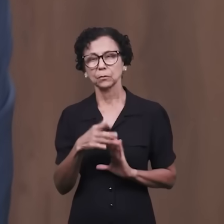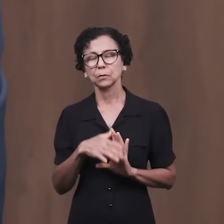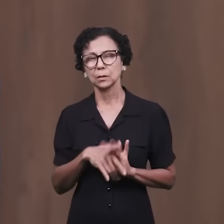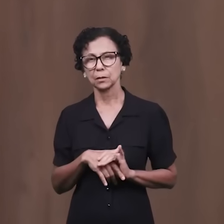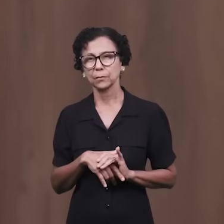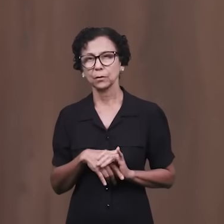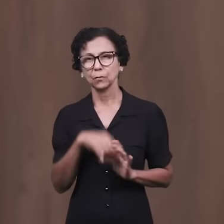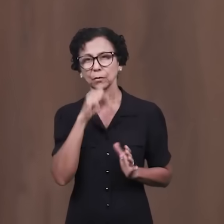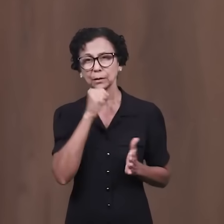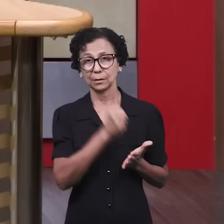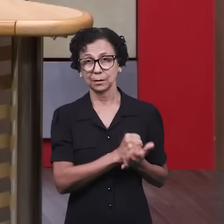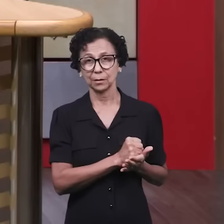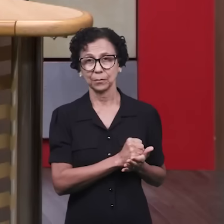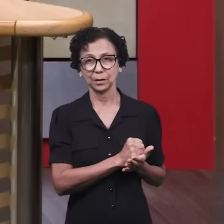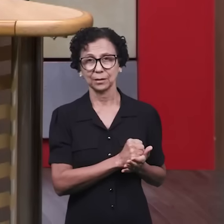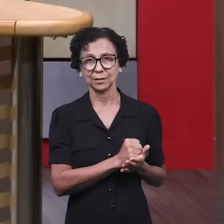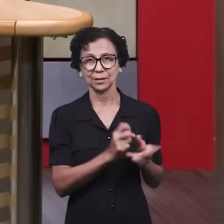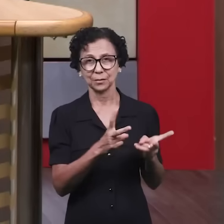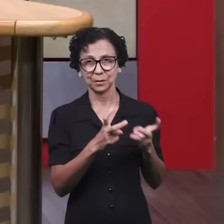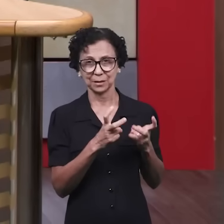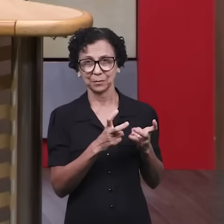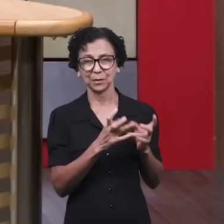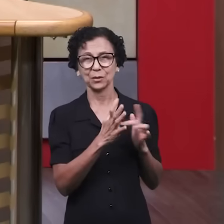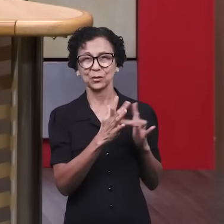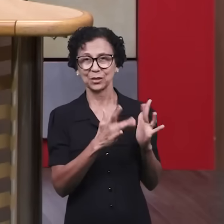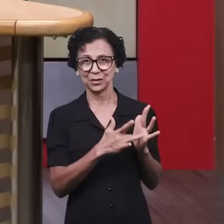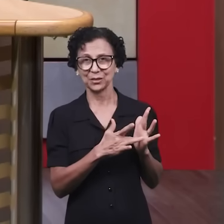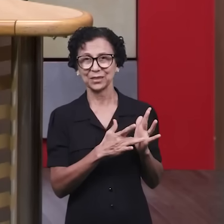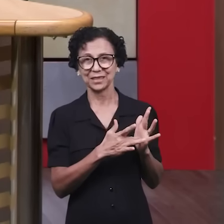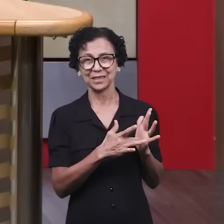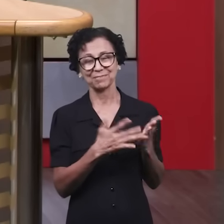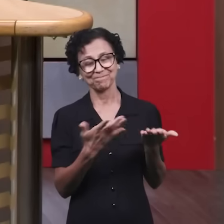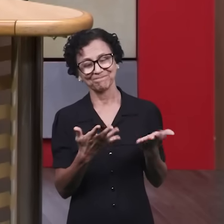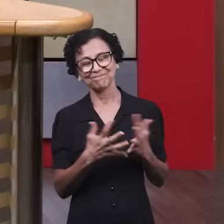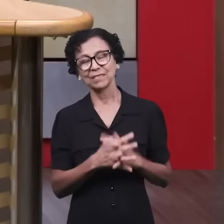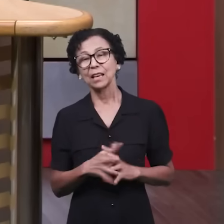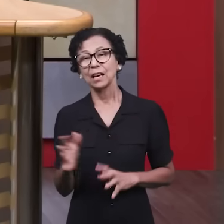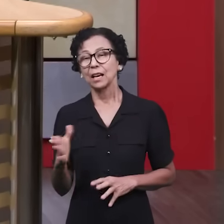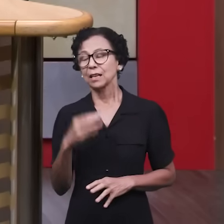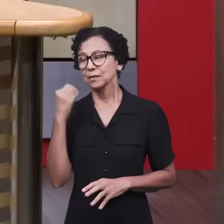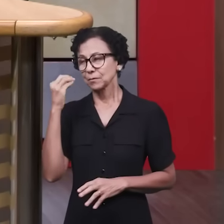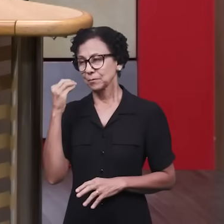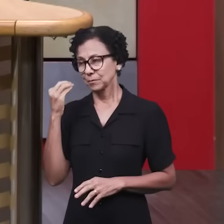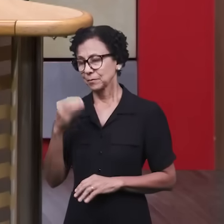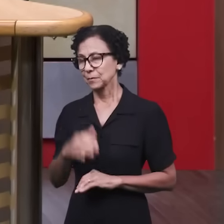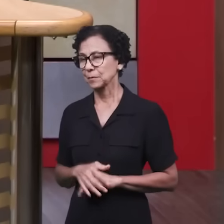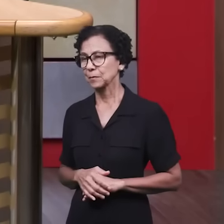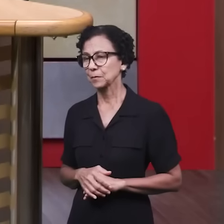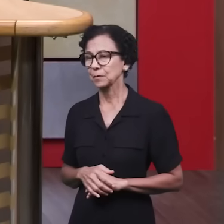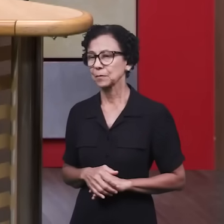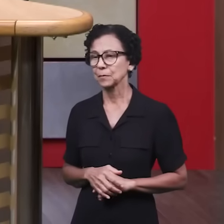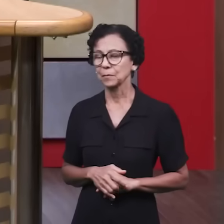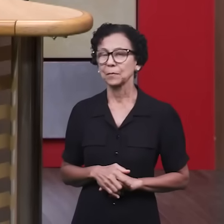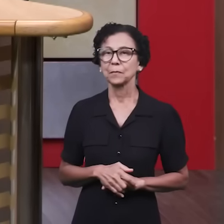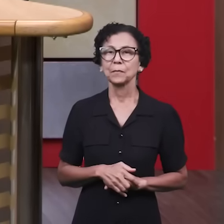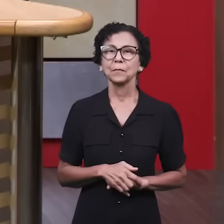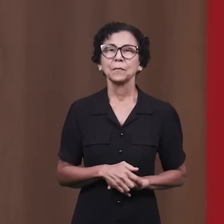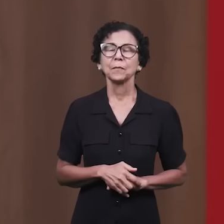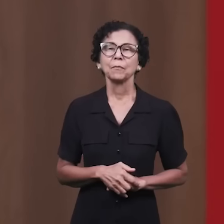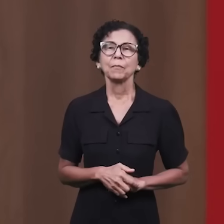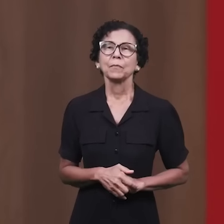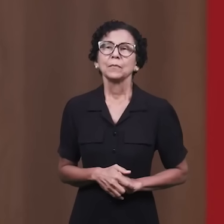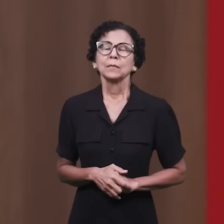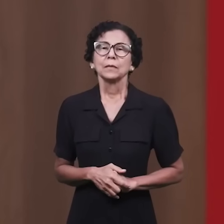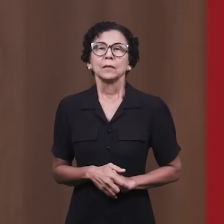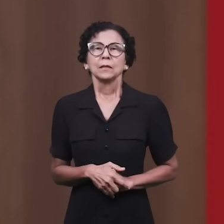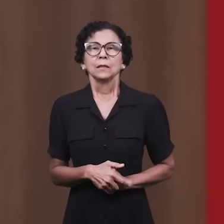uma forma riquíssima. Só permite dizer uma experiência que eu tive uma vez aí. Sim, às vezes você vê na palavra, né? Às vezes você medita no texto, o Senhor